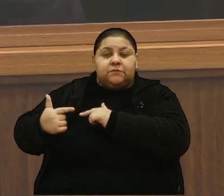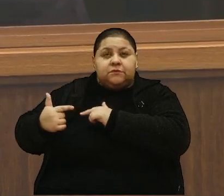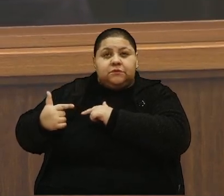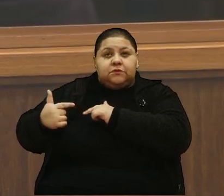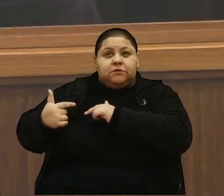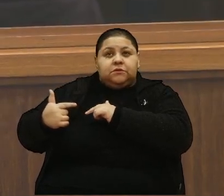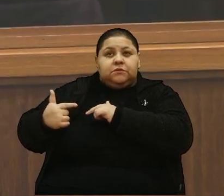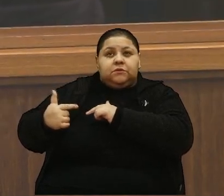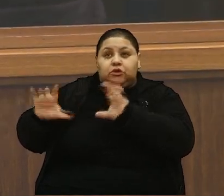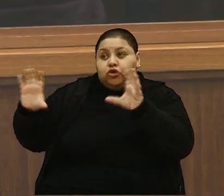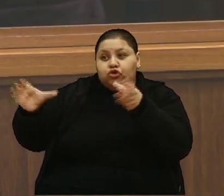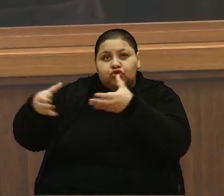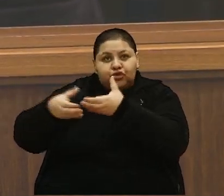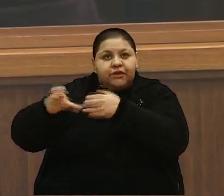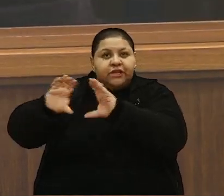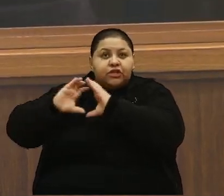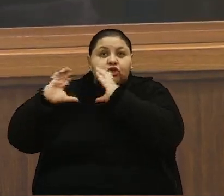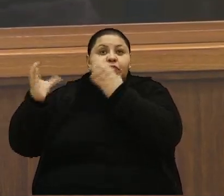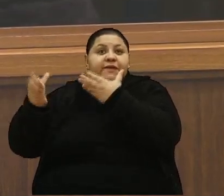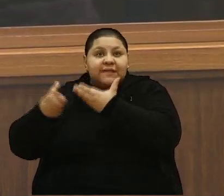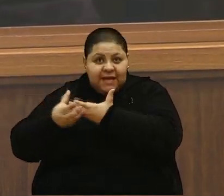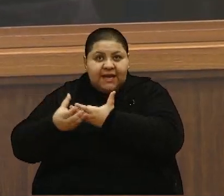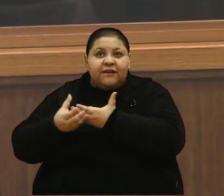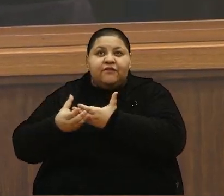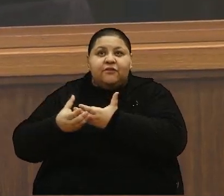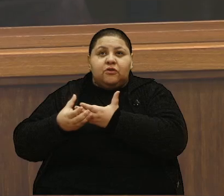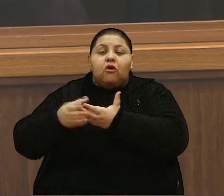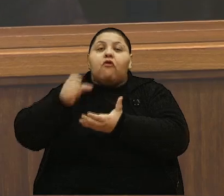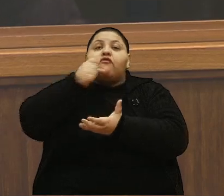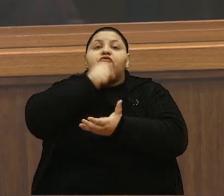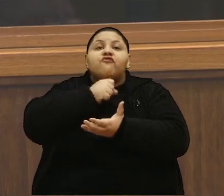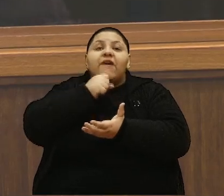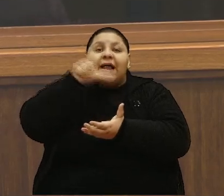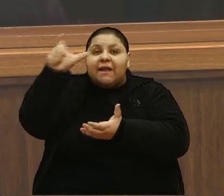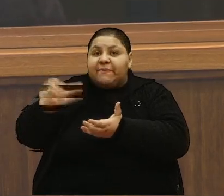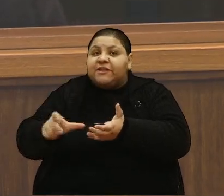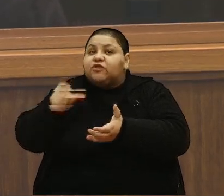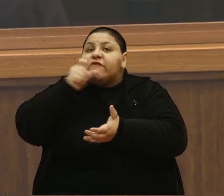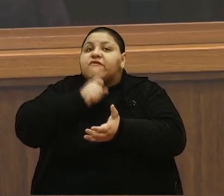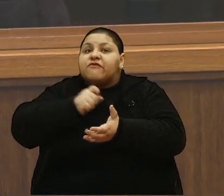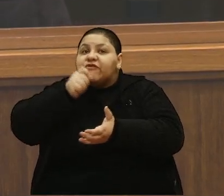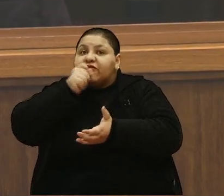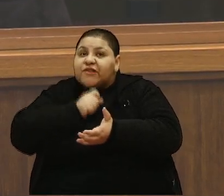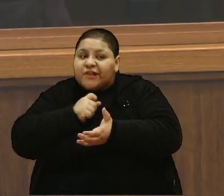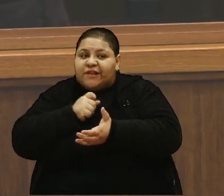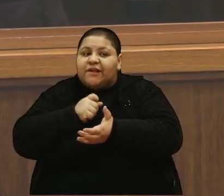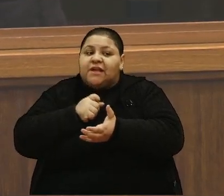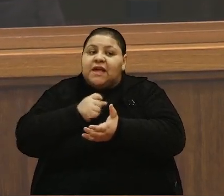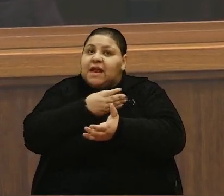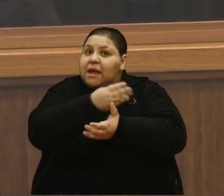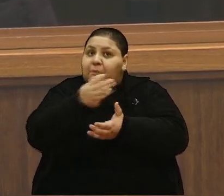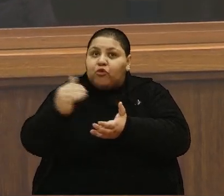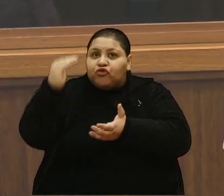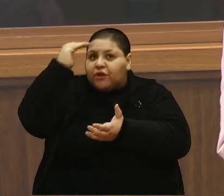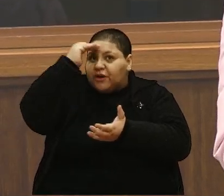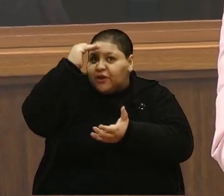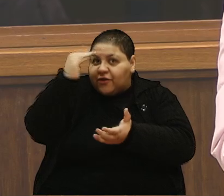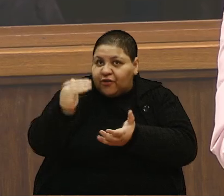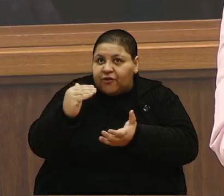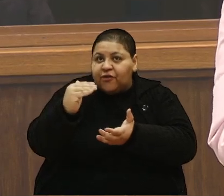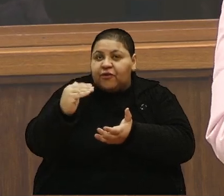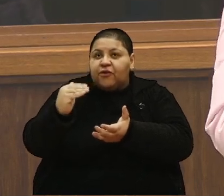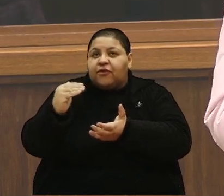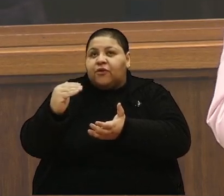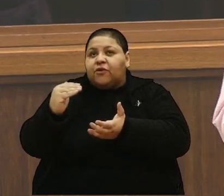das aldeias, das comunidades lá, o velho, a pessoa idosa, ela é bastante respeitada. Os